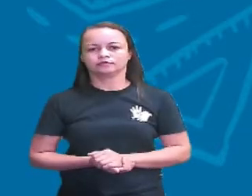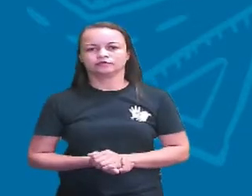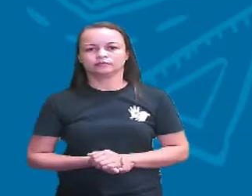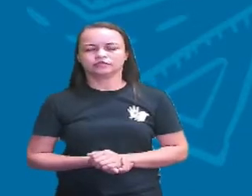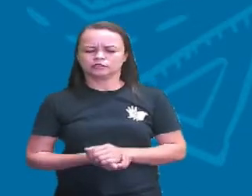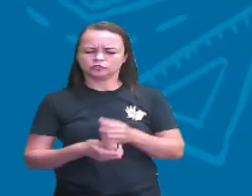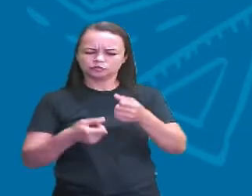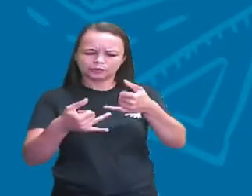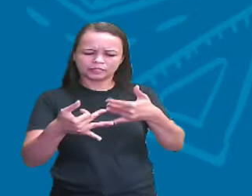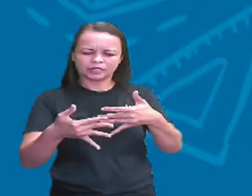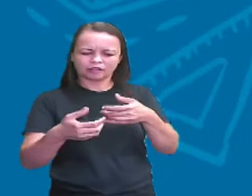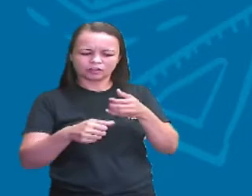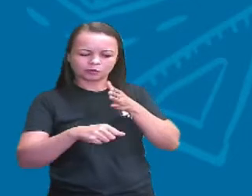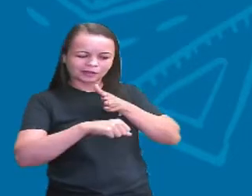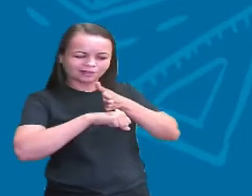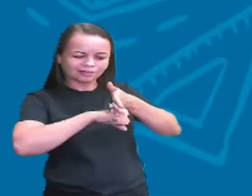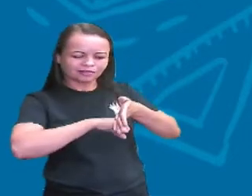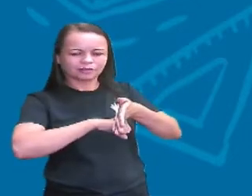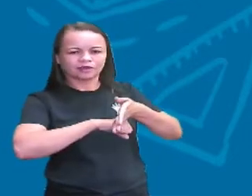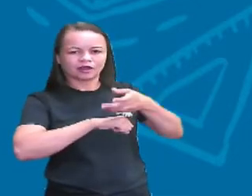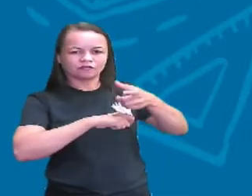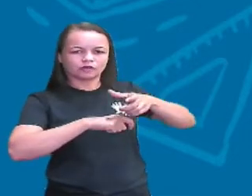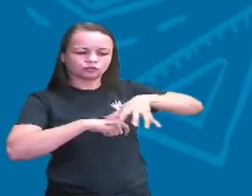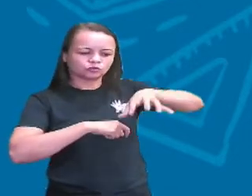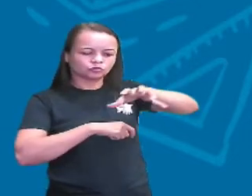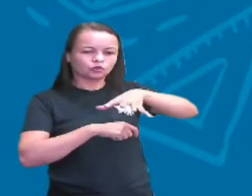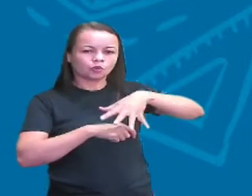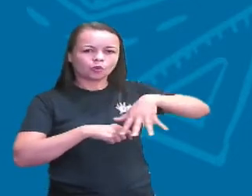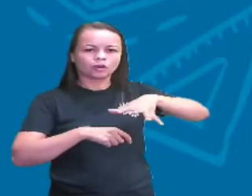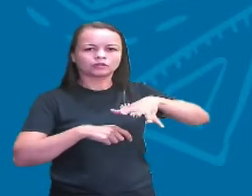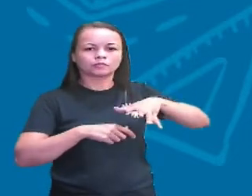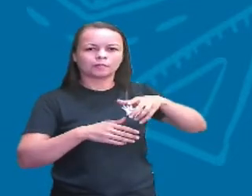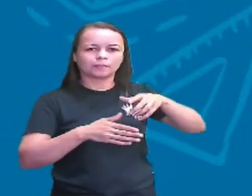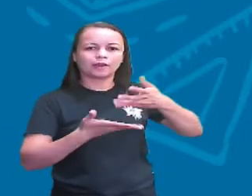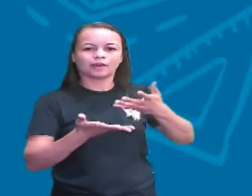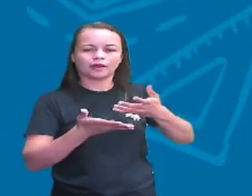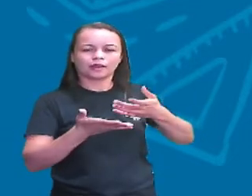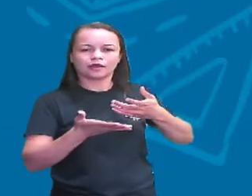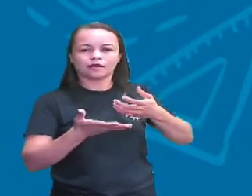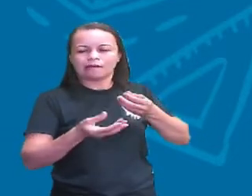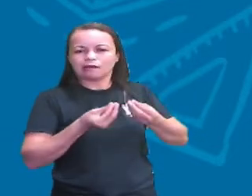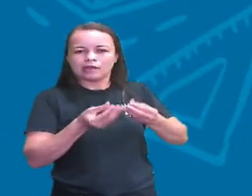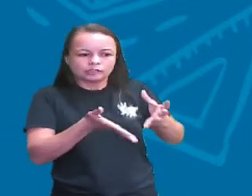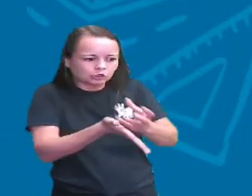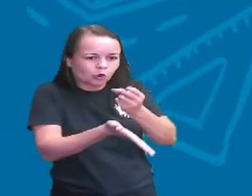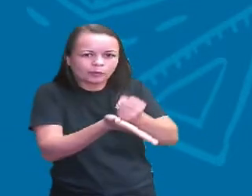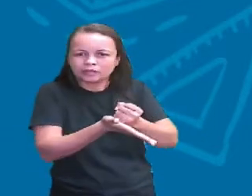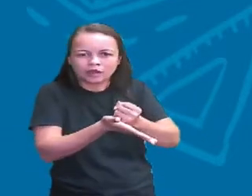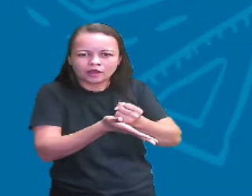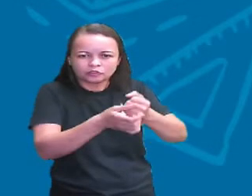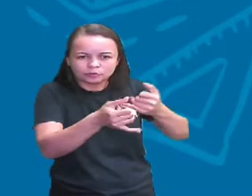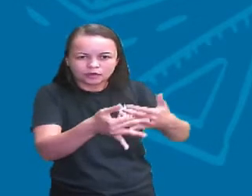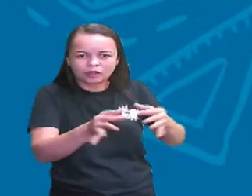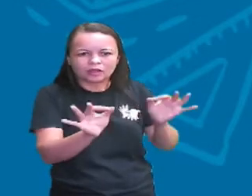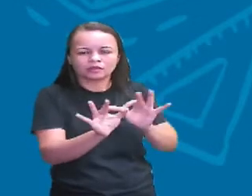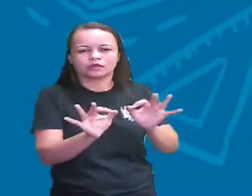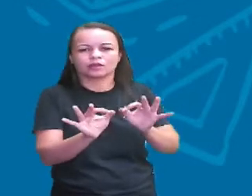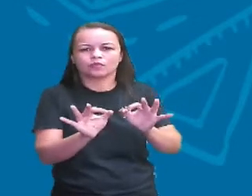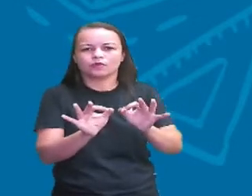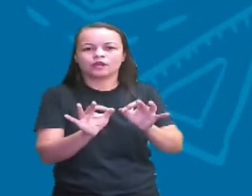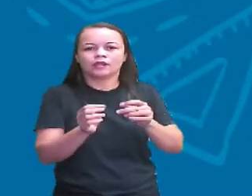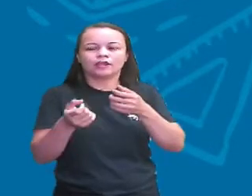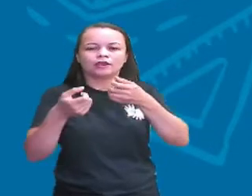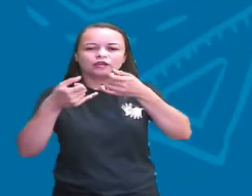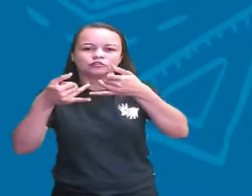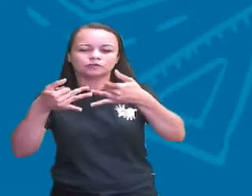estavam entrando nos países, nas regiões, para dominar. Não. Eles diziam que estavam levando para aquelas